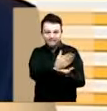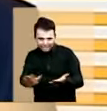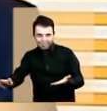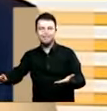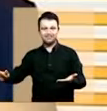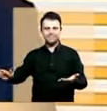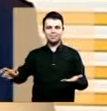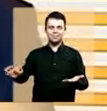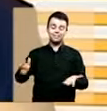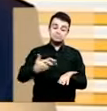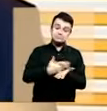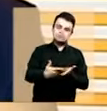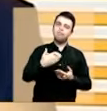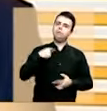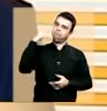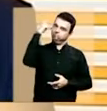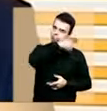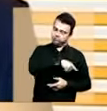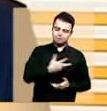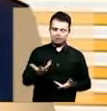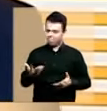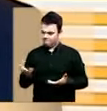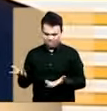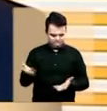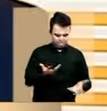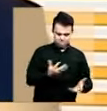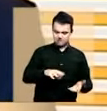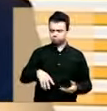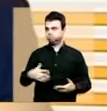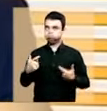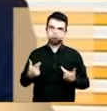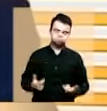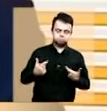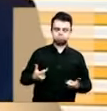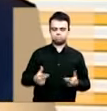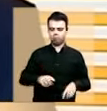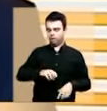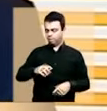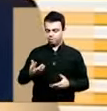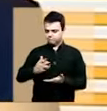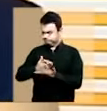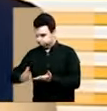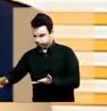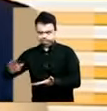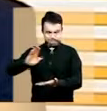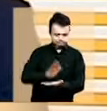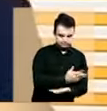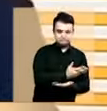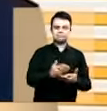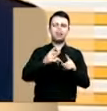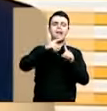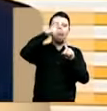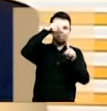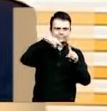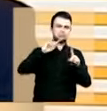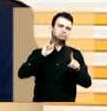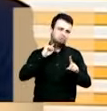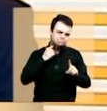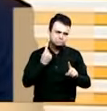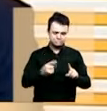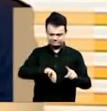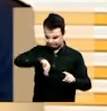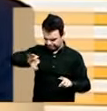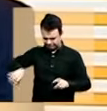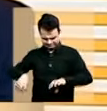separar o lixo, no começo é desagradável, vou pegar, pôr aqui, e às vezes pegar lá a latinha suja,